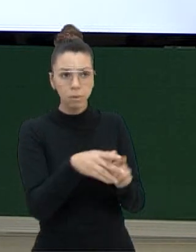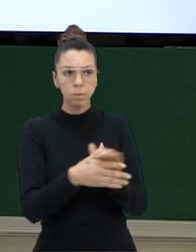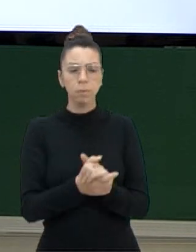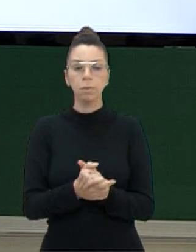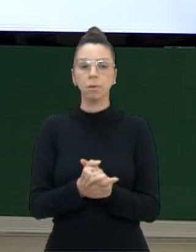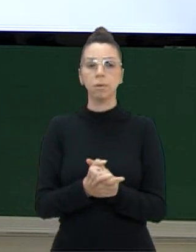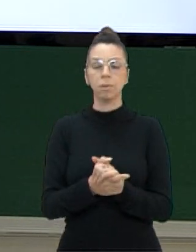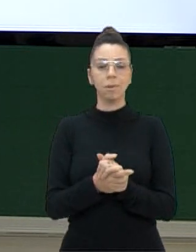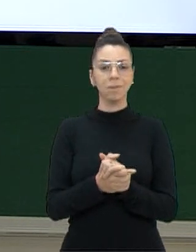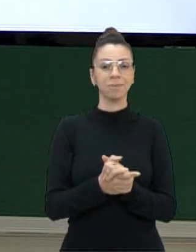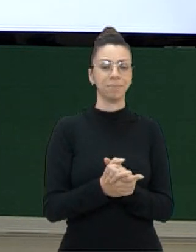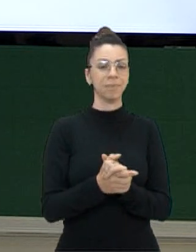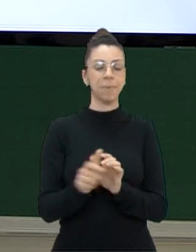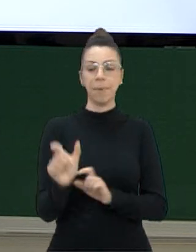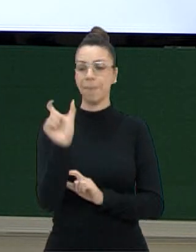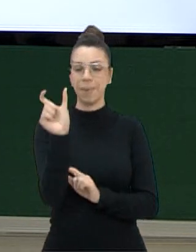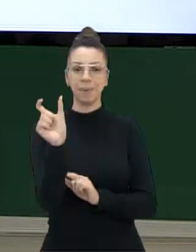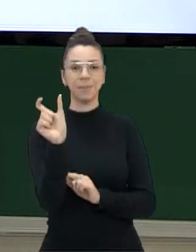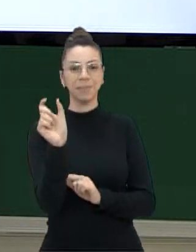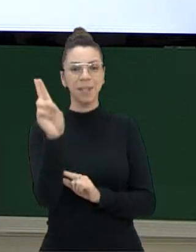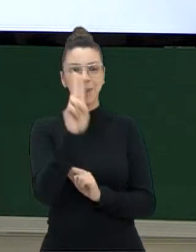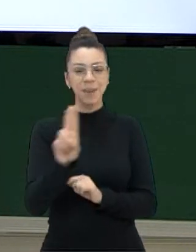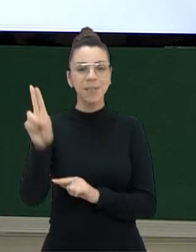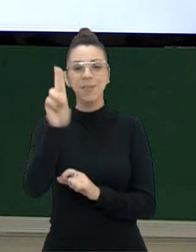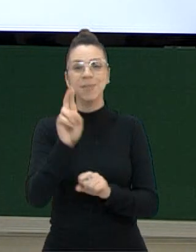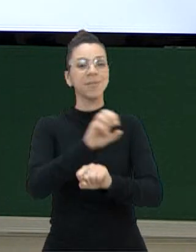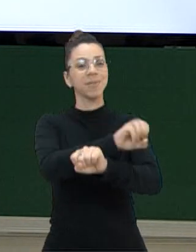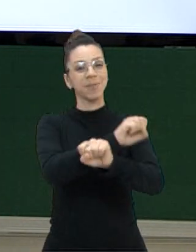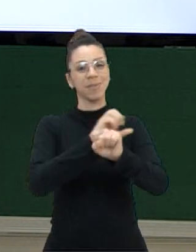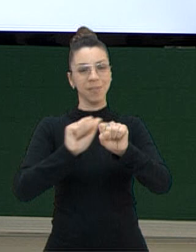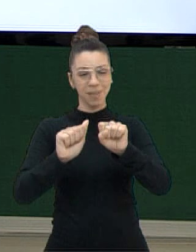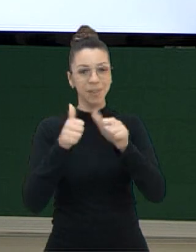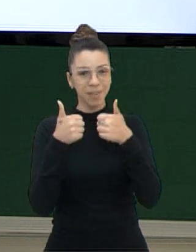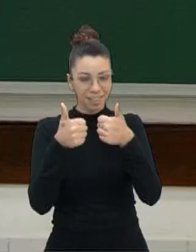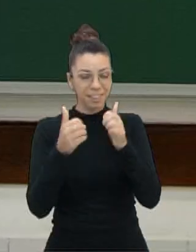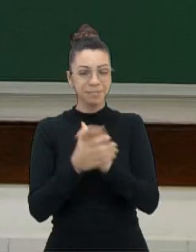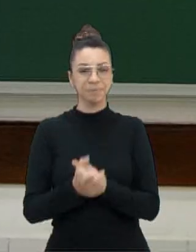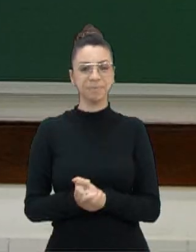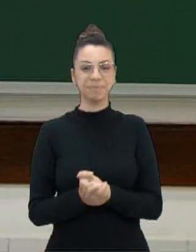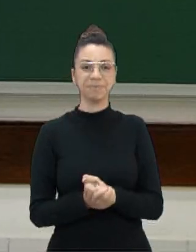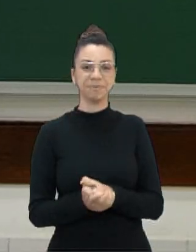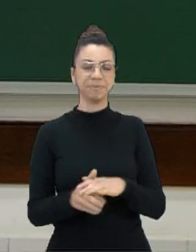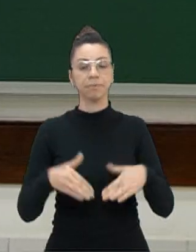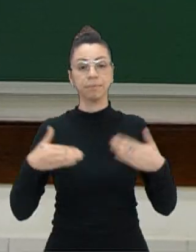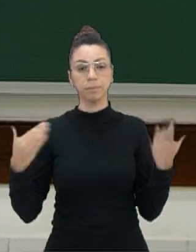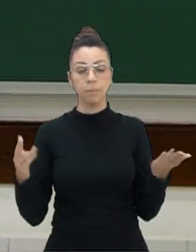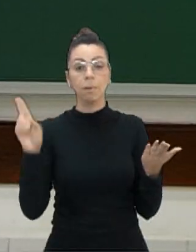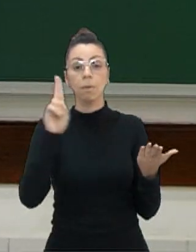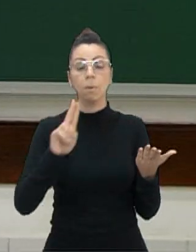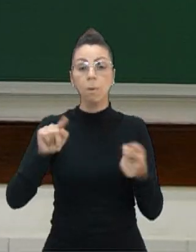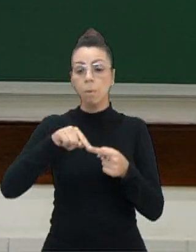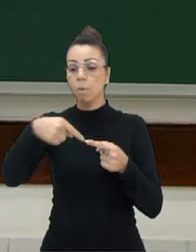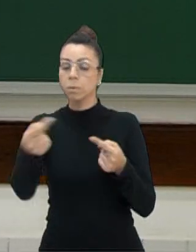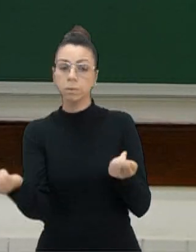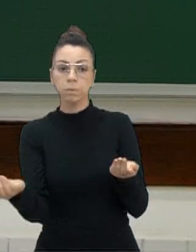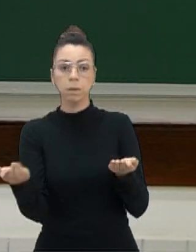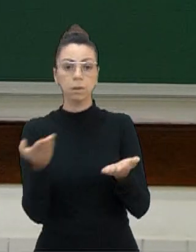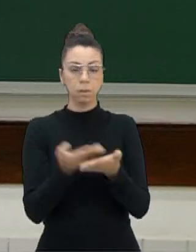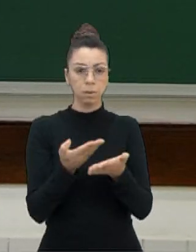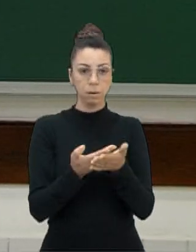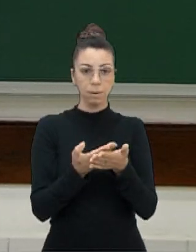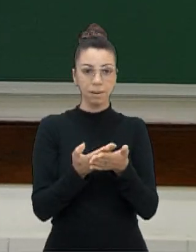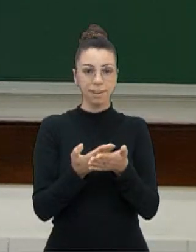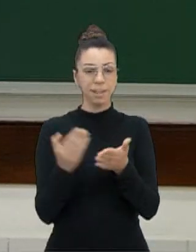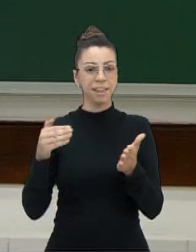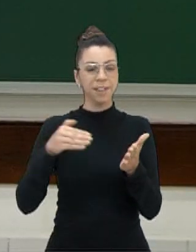nós destacamos aqui o uso de los artículos, perfeito? Então, nos vemos em uma próxima classe